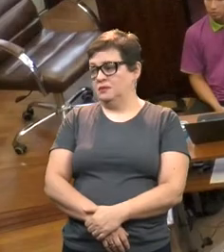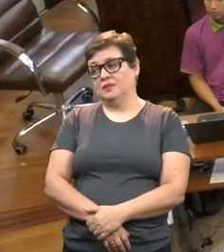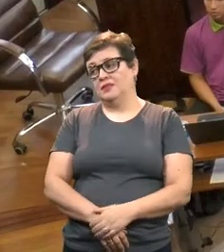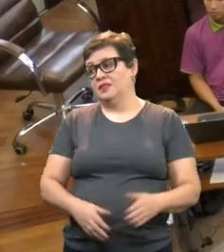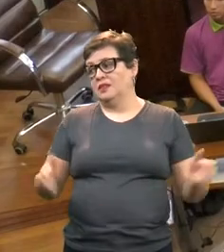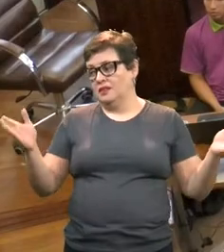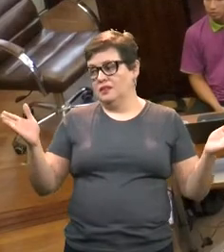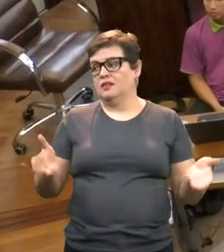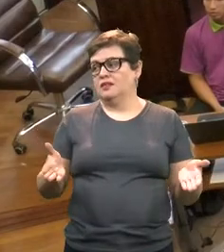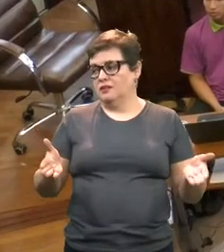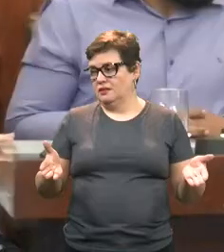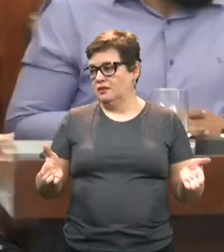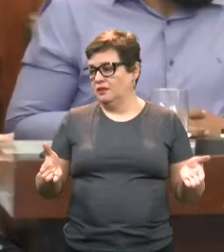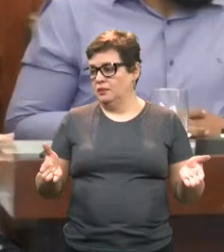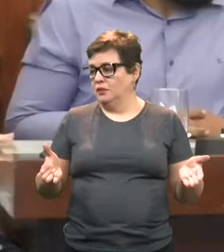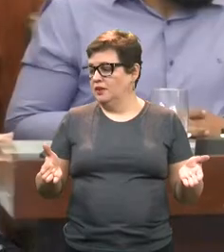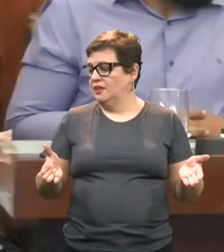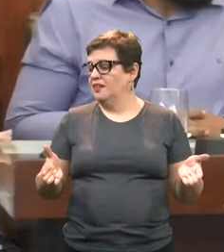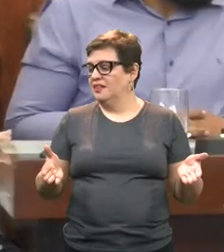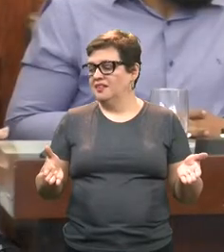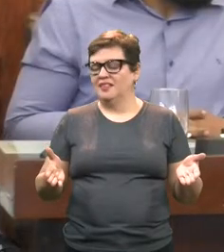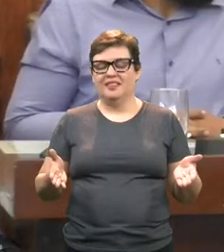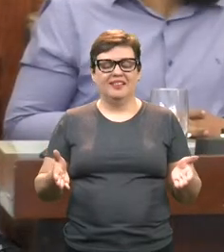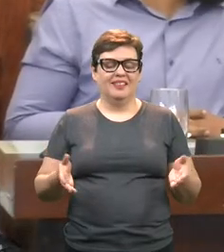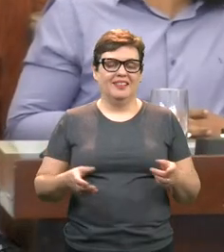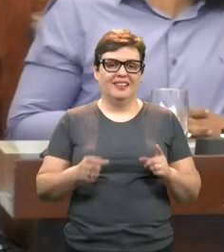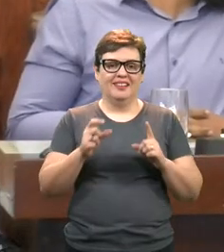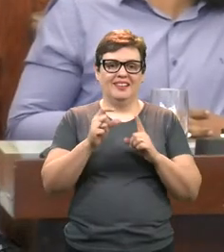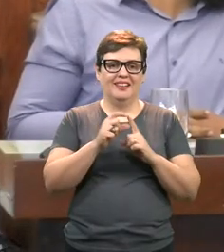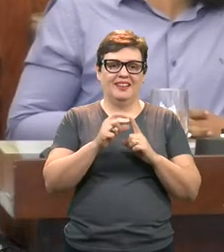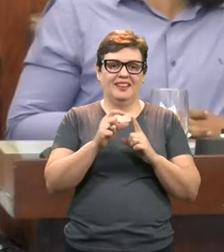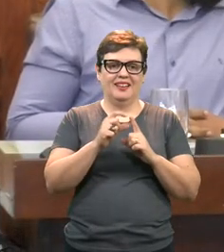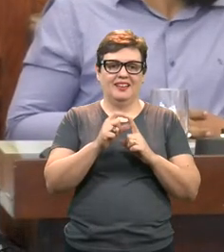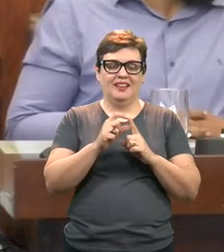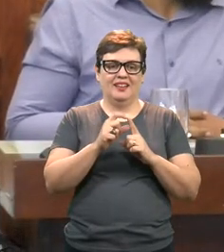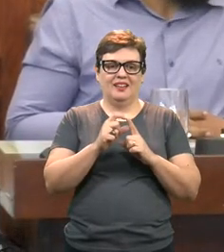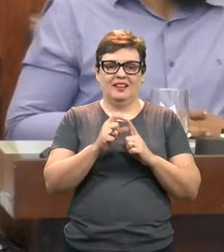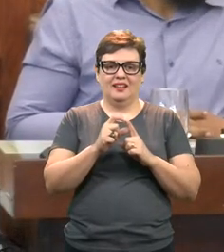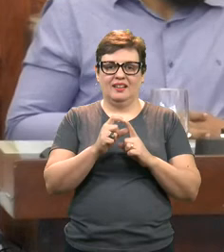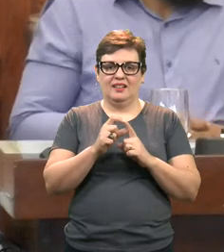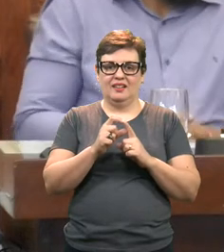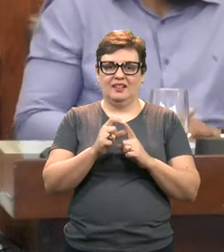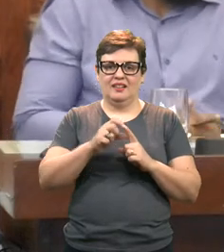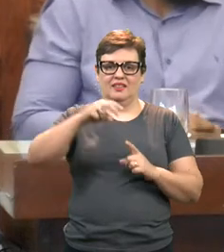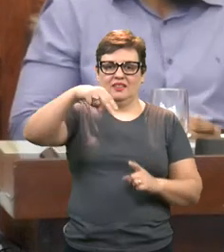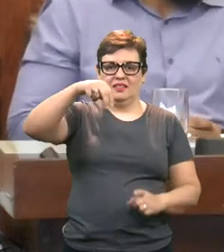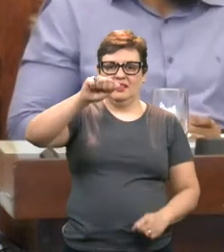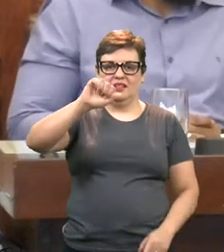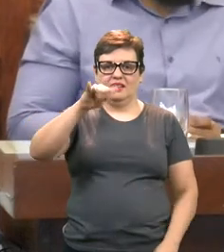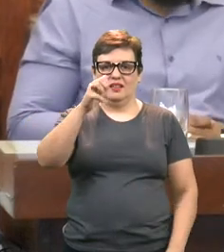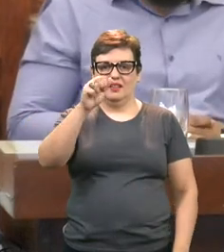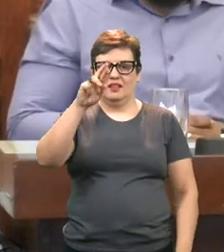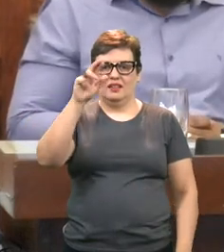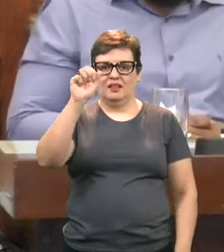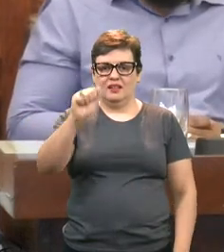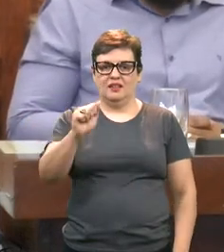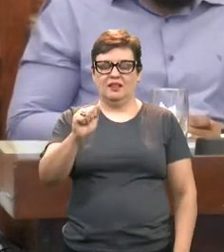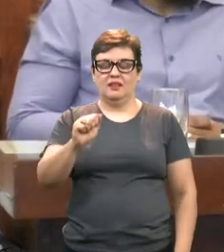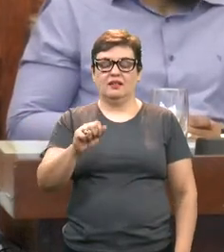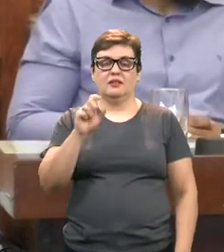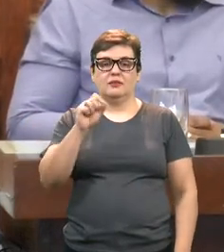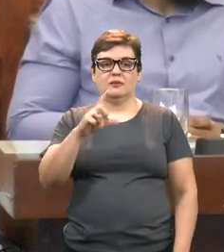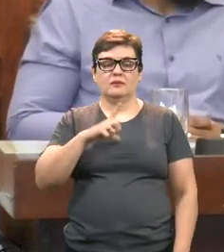Agora, com a palavra, a senhora, minha grande amiga, Nayara de Fátima Mazzini Ferrari,